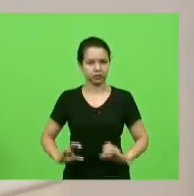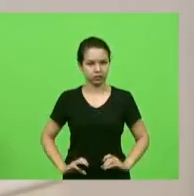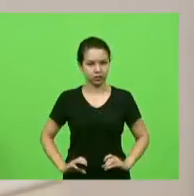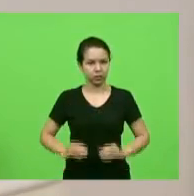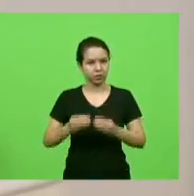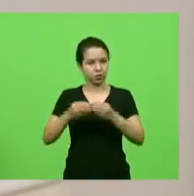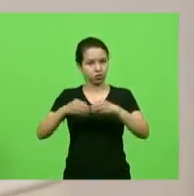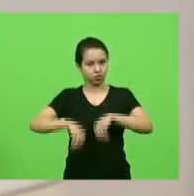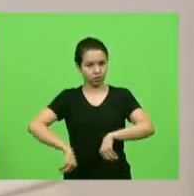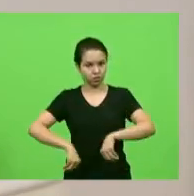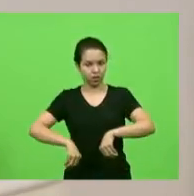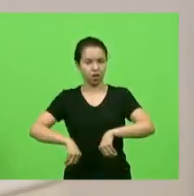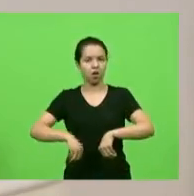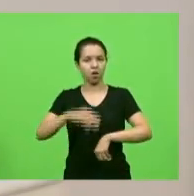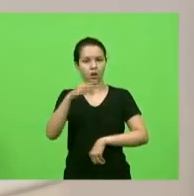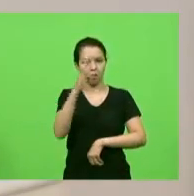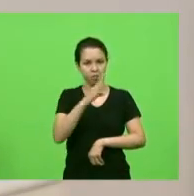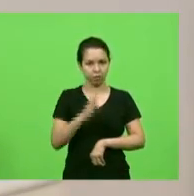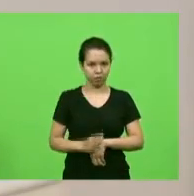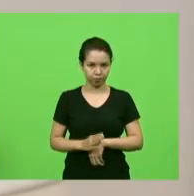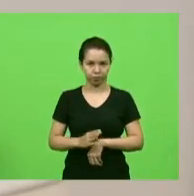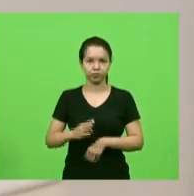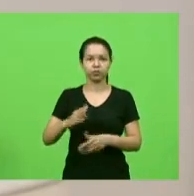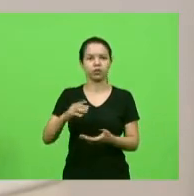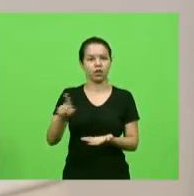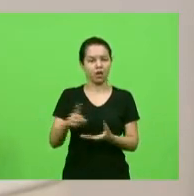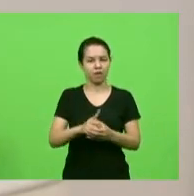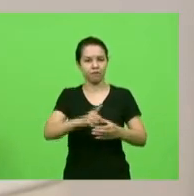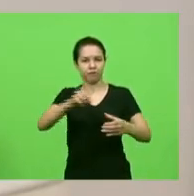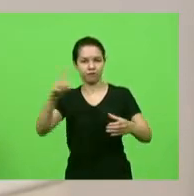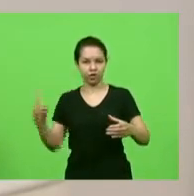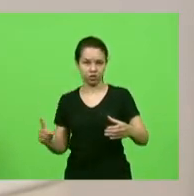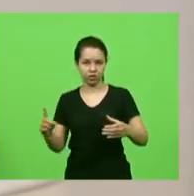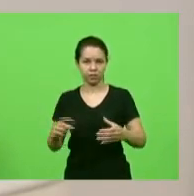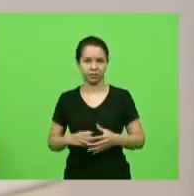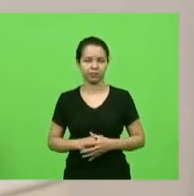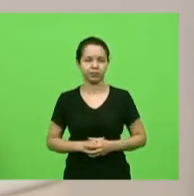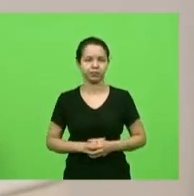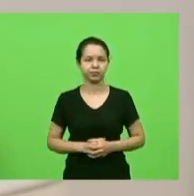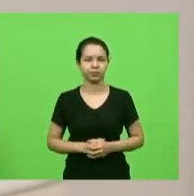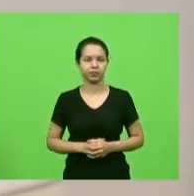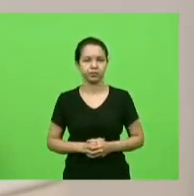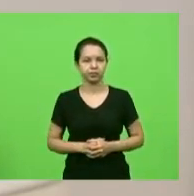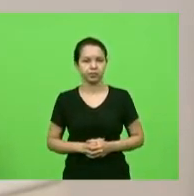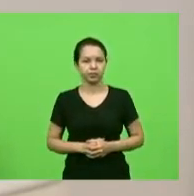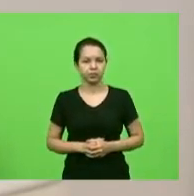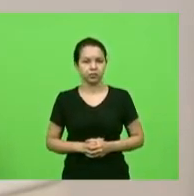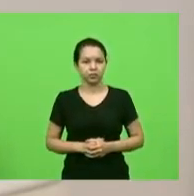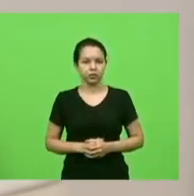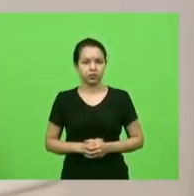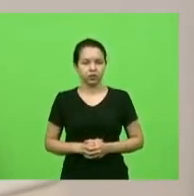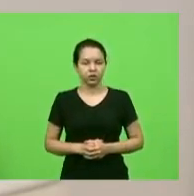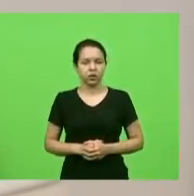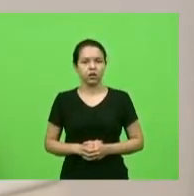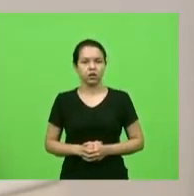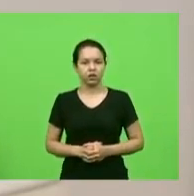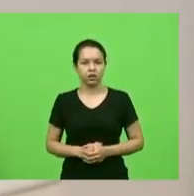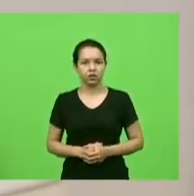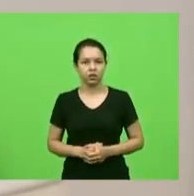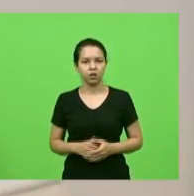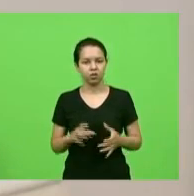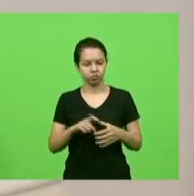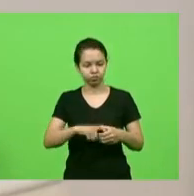ao país. Enfim, é inconteste a independência entre a esfera penal e o processo